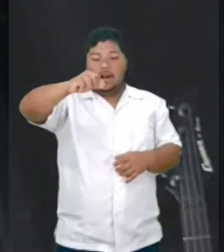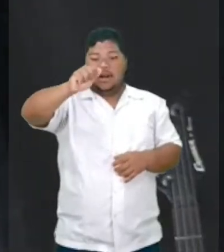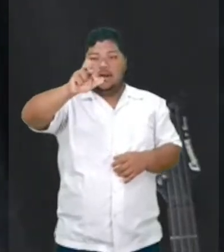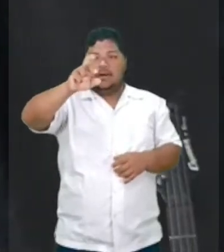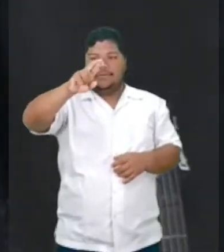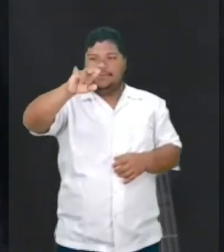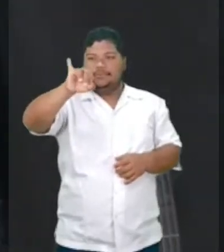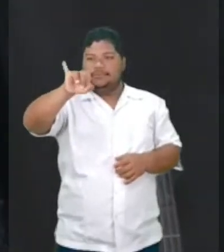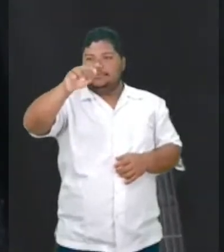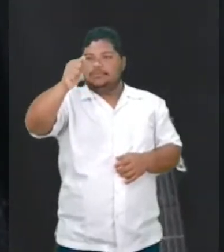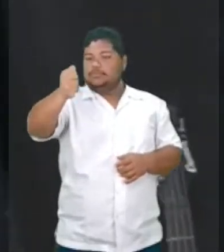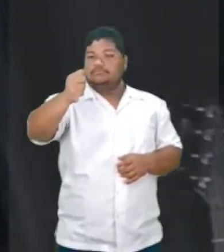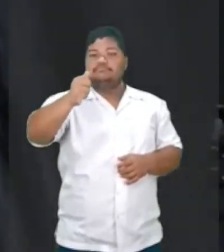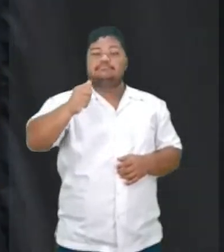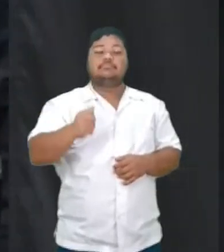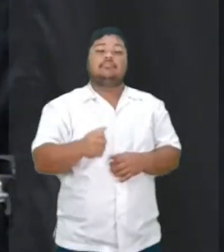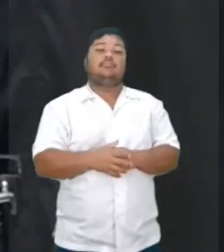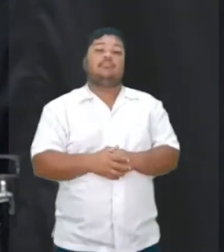a.C.